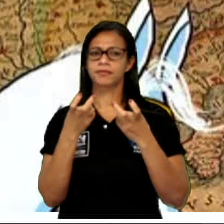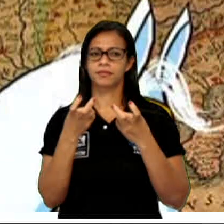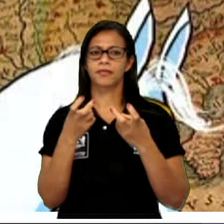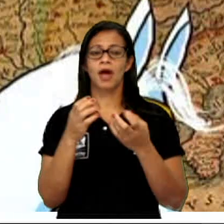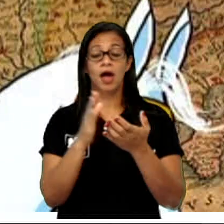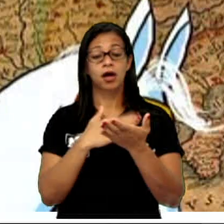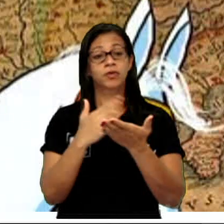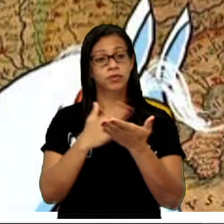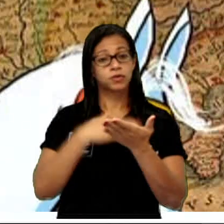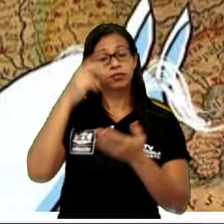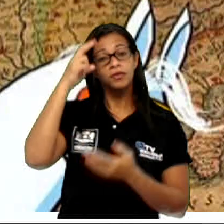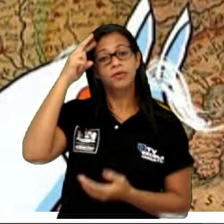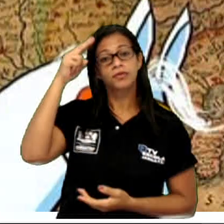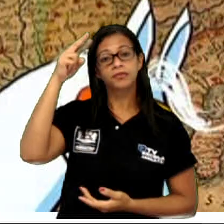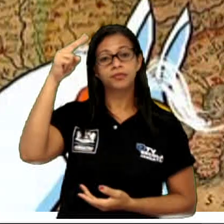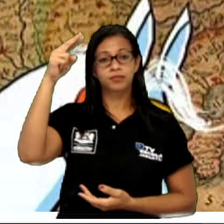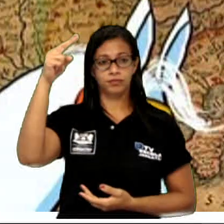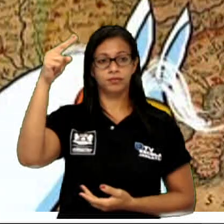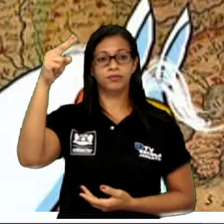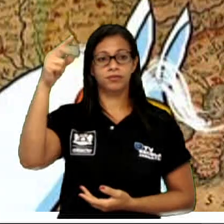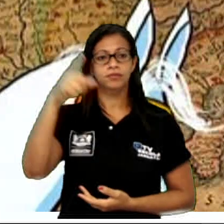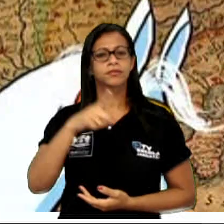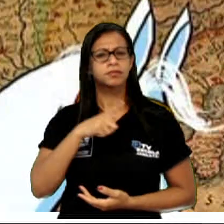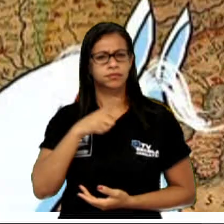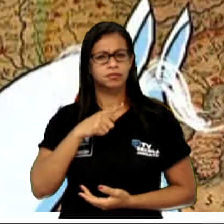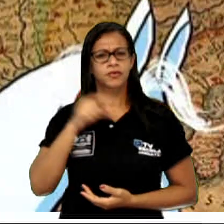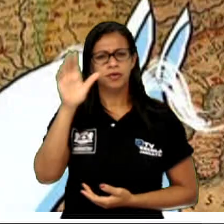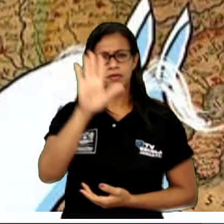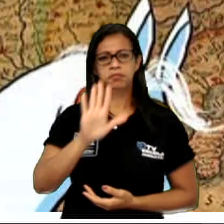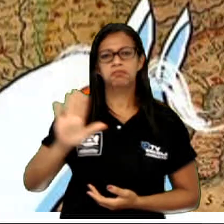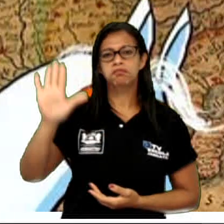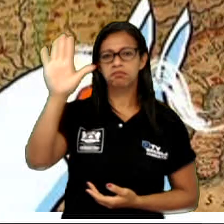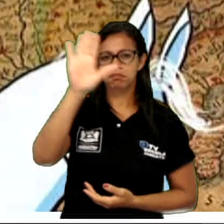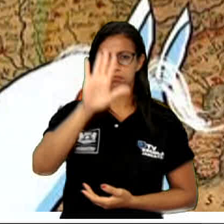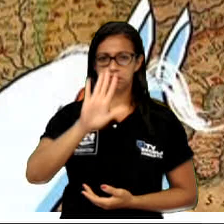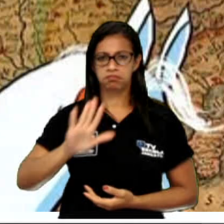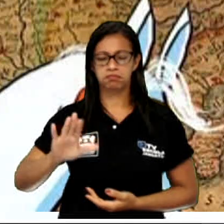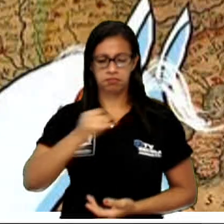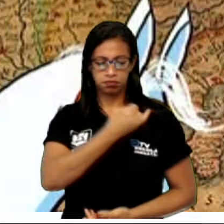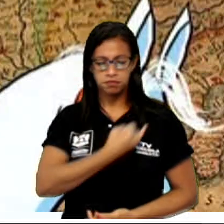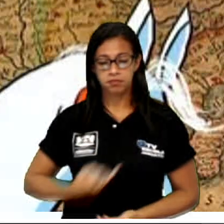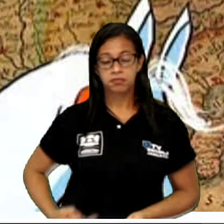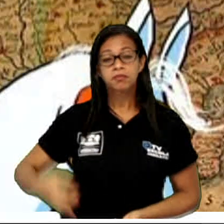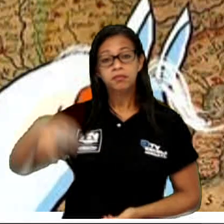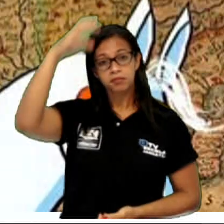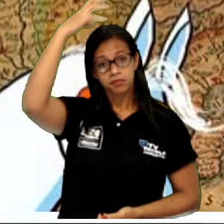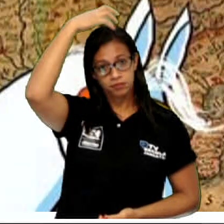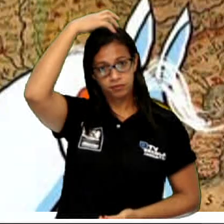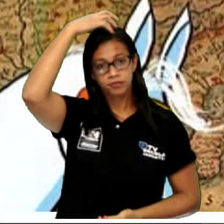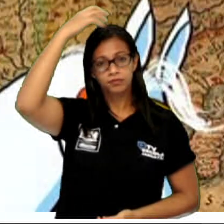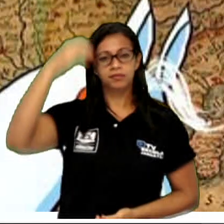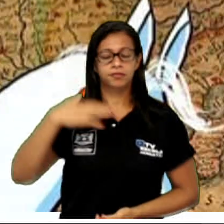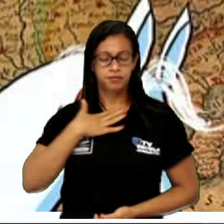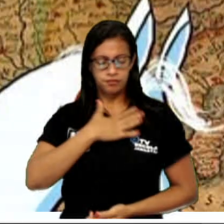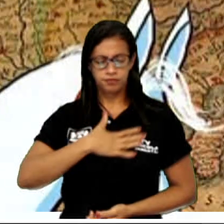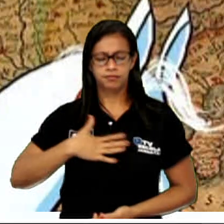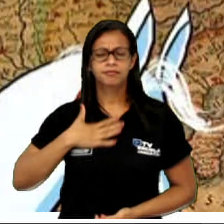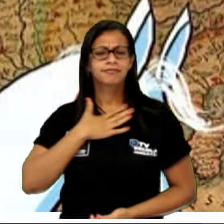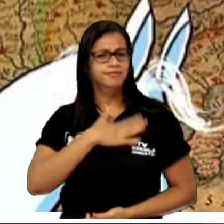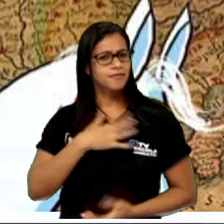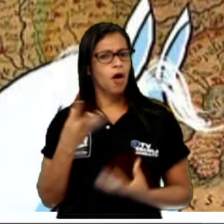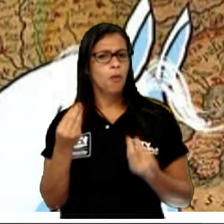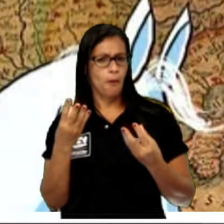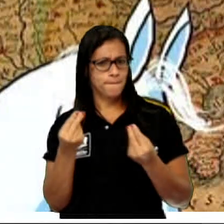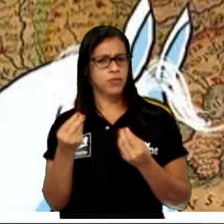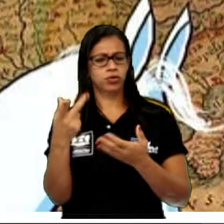de história, né, a gente encontra muitas imagens dos imperadores, do absolutismo, eles gostavam muito de ser retratados.